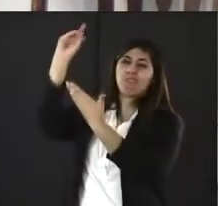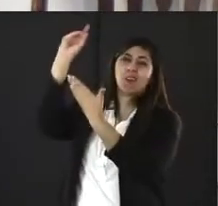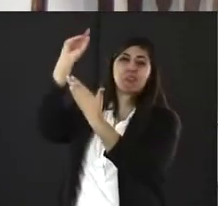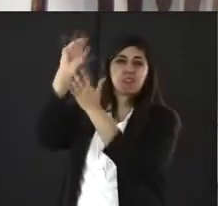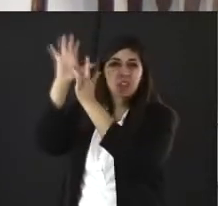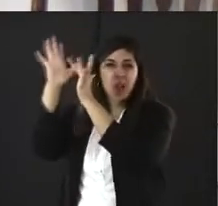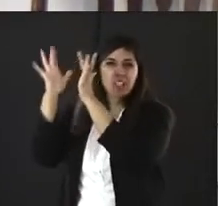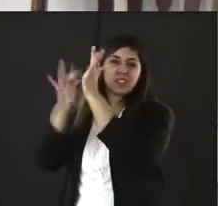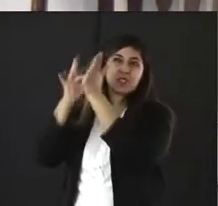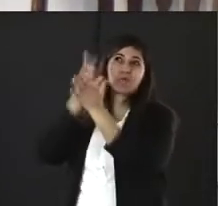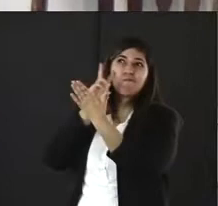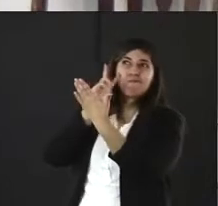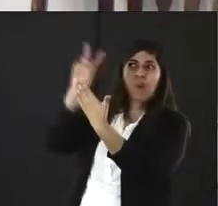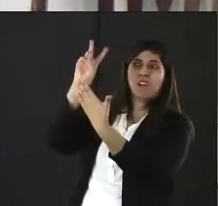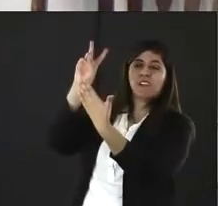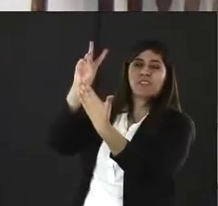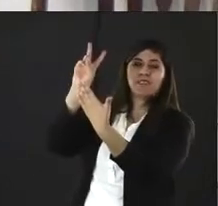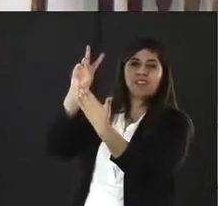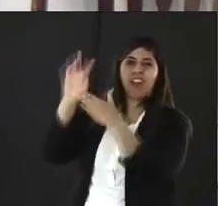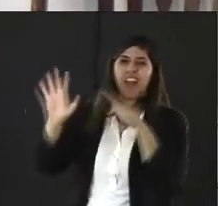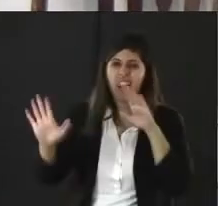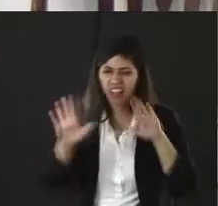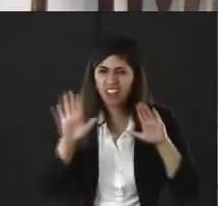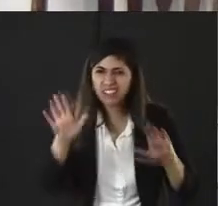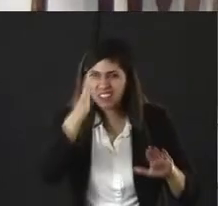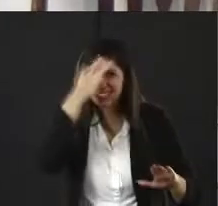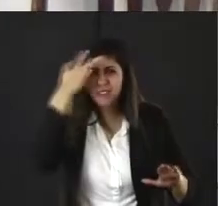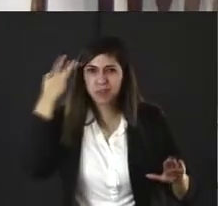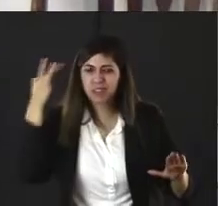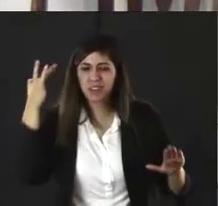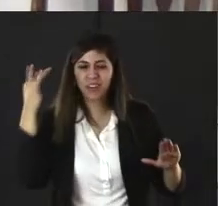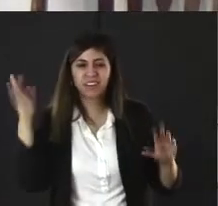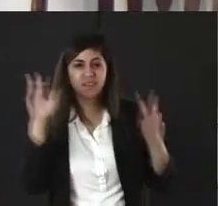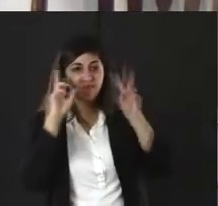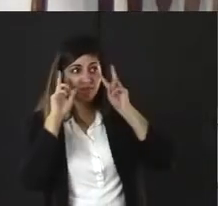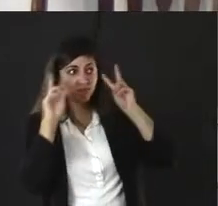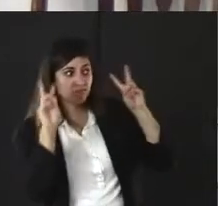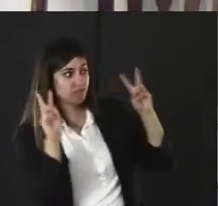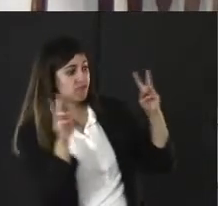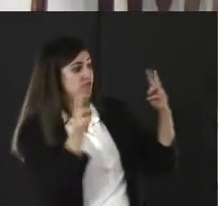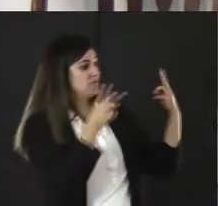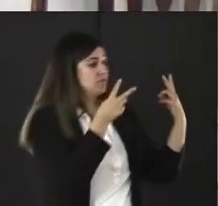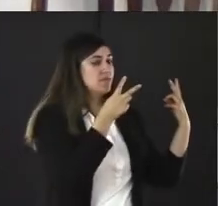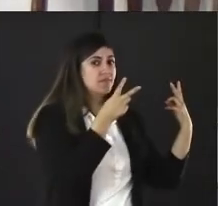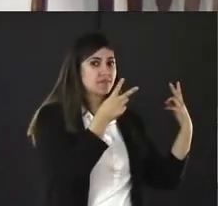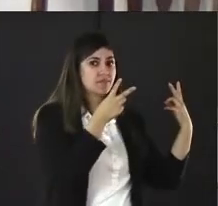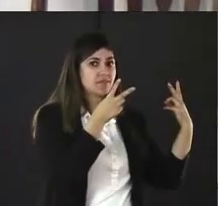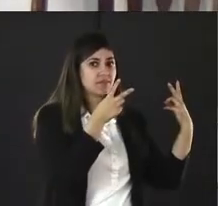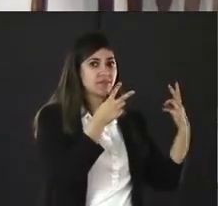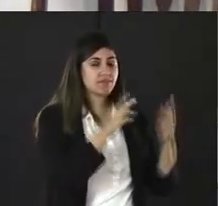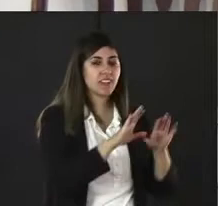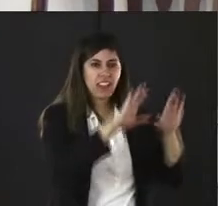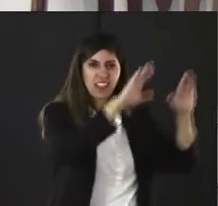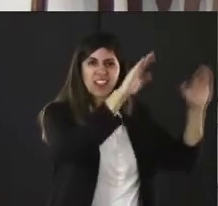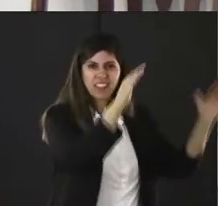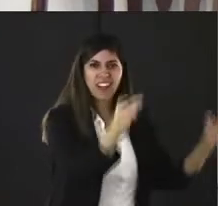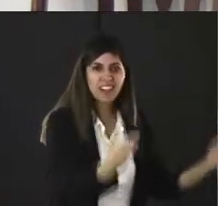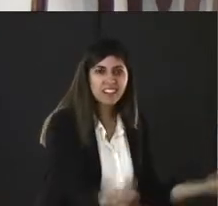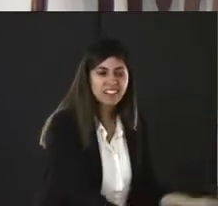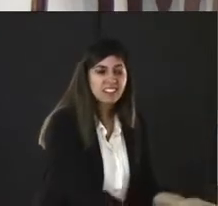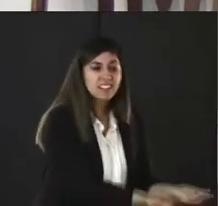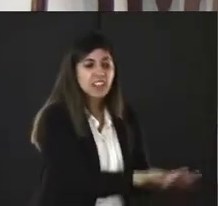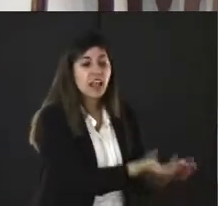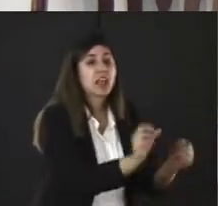mas todos estavam olhando para trás inclusive as talhas estavam ali para rituais de purificação quem gosta de